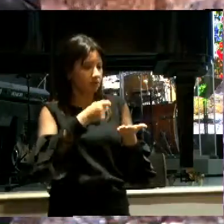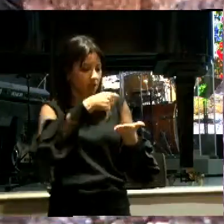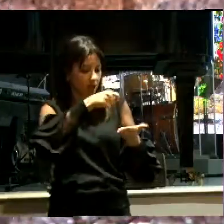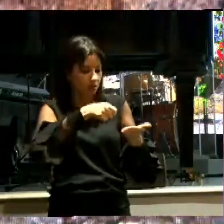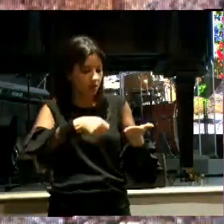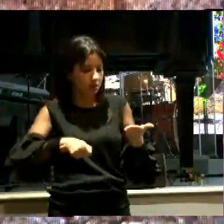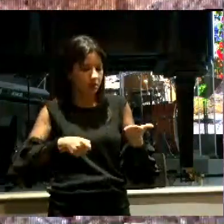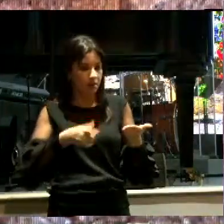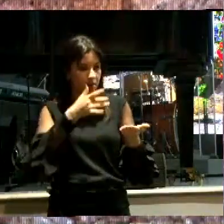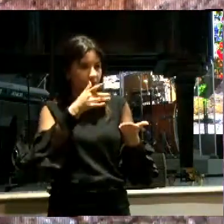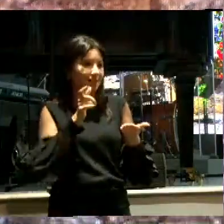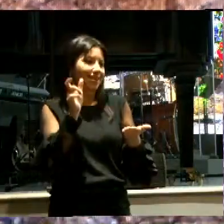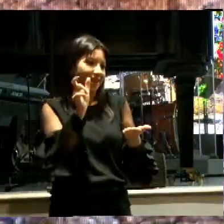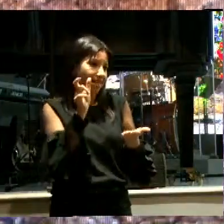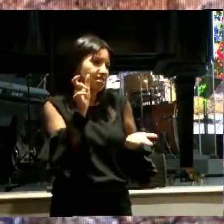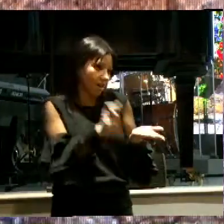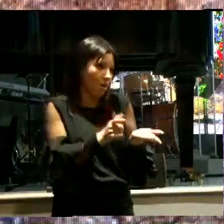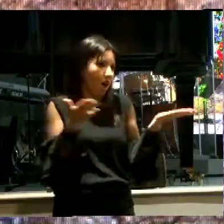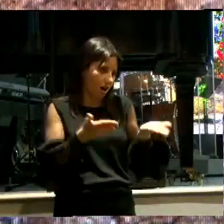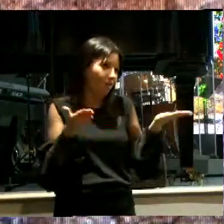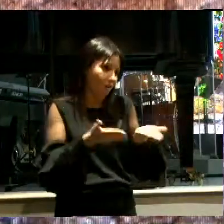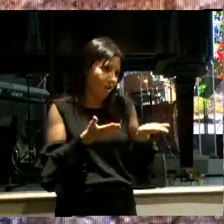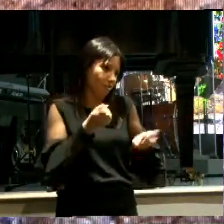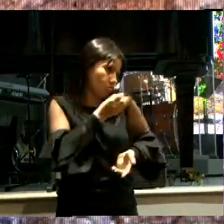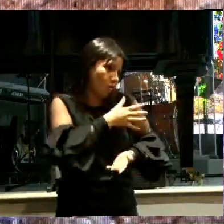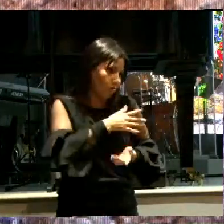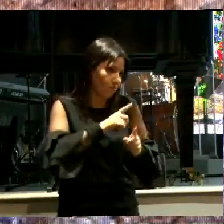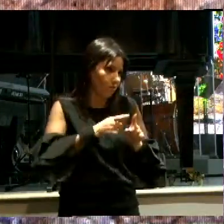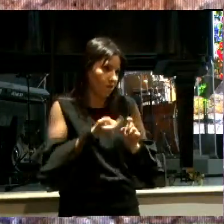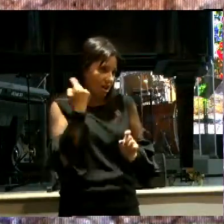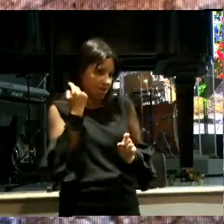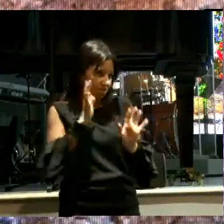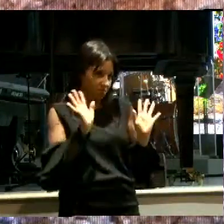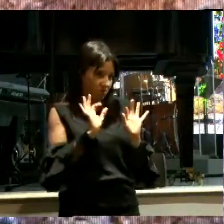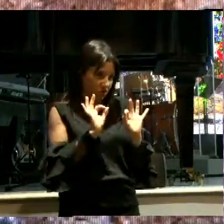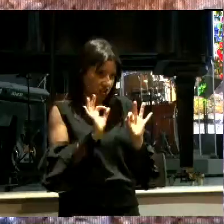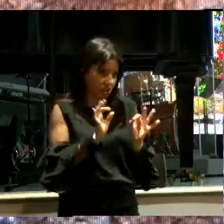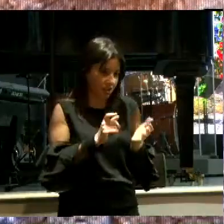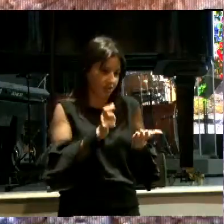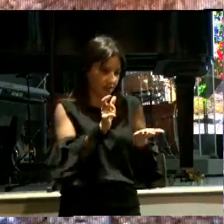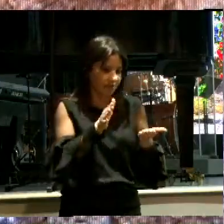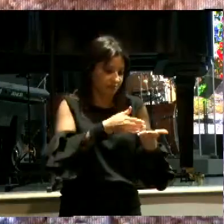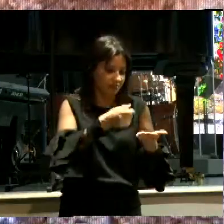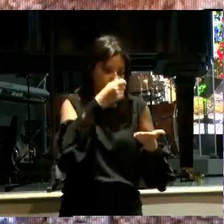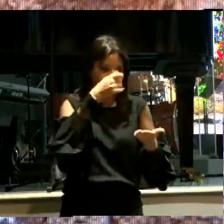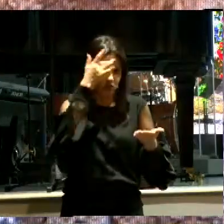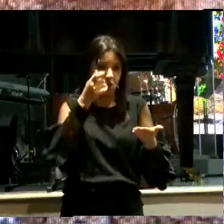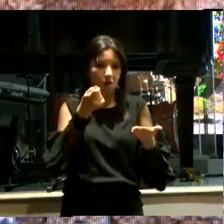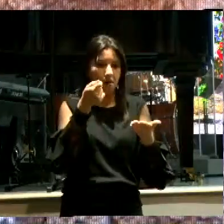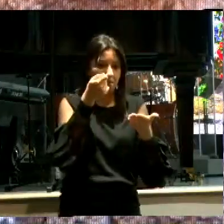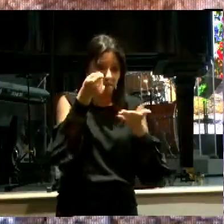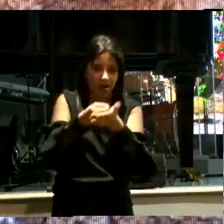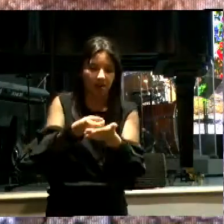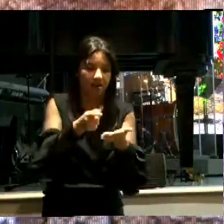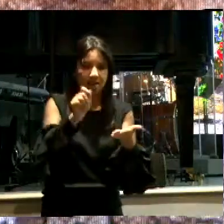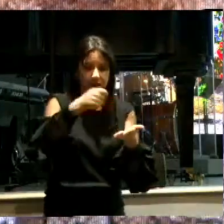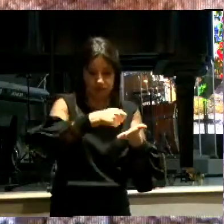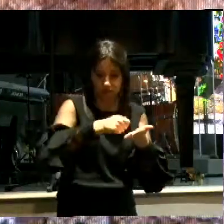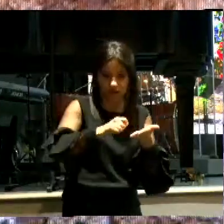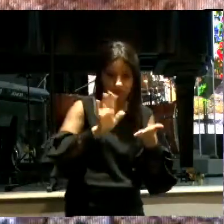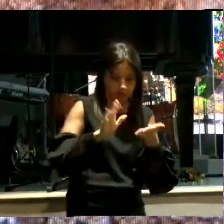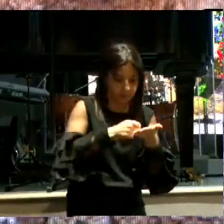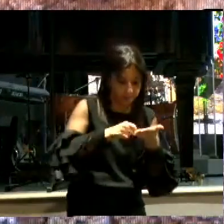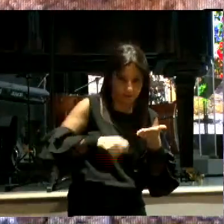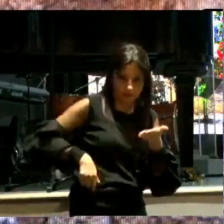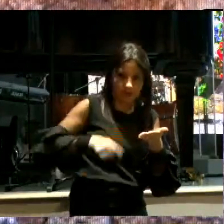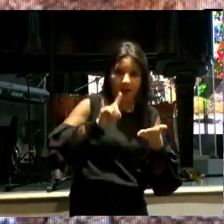Então, eu cheguei lá, gente, no dia de pagar não tinha o dinheiro, eu falei assim, vai dar ruim, não tinha o dinheiro, então como é que vamos